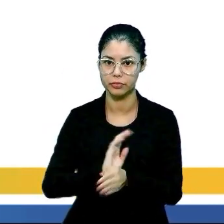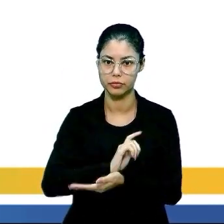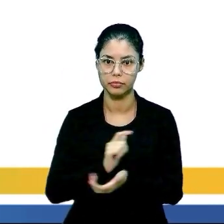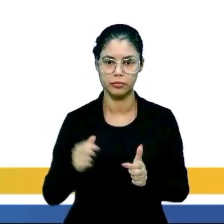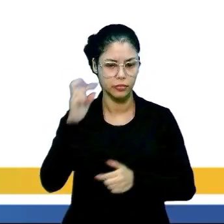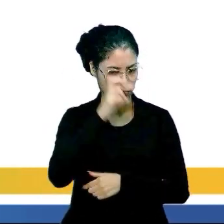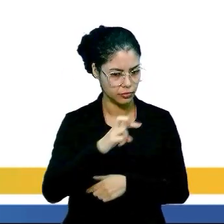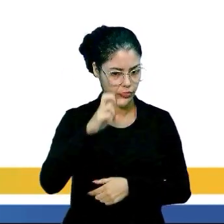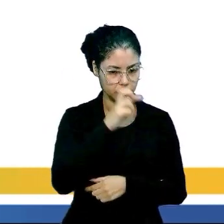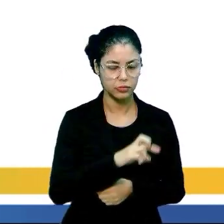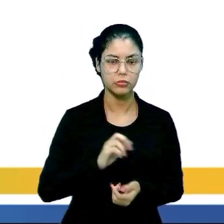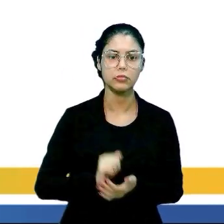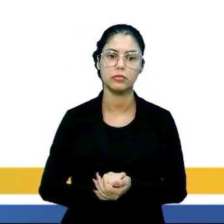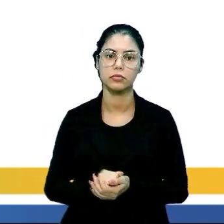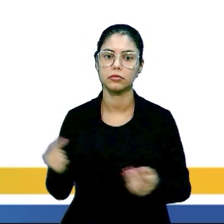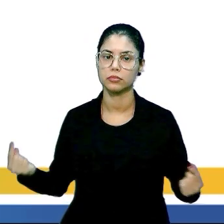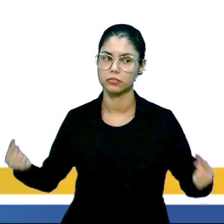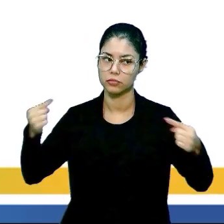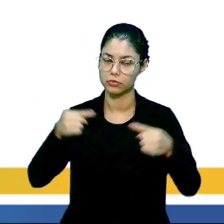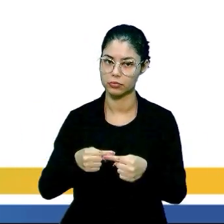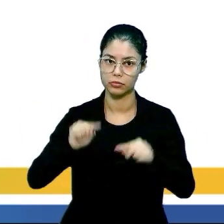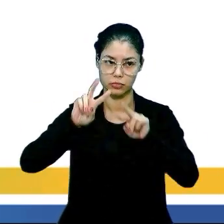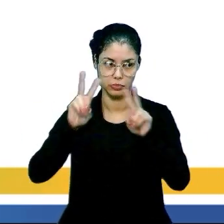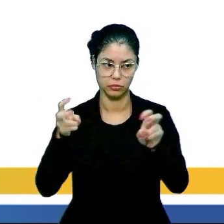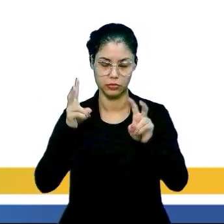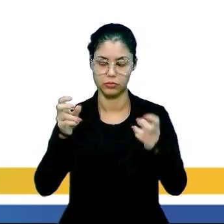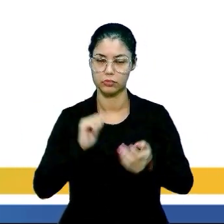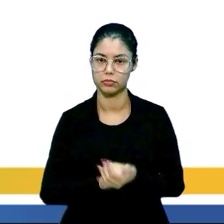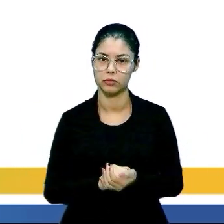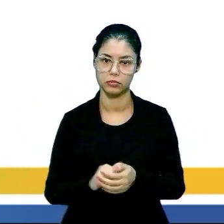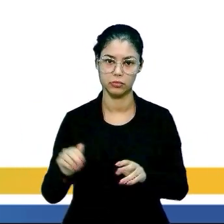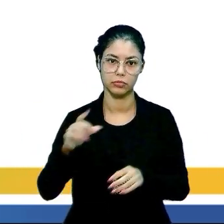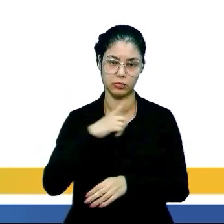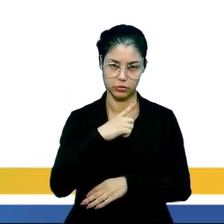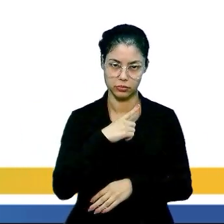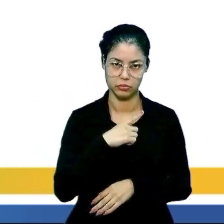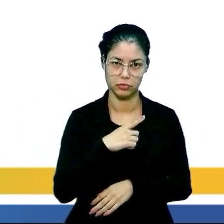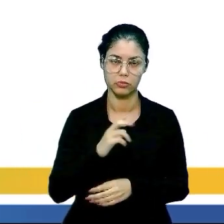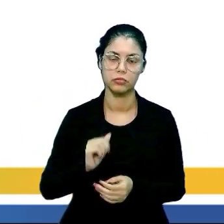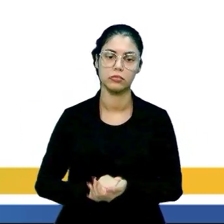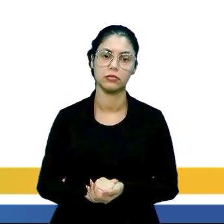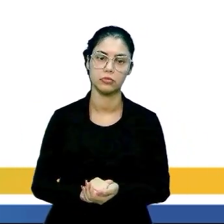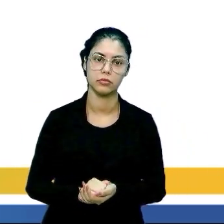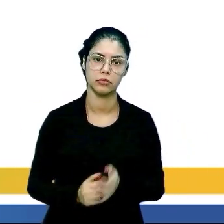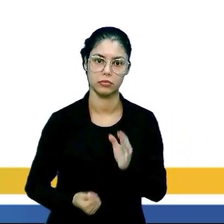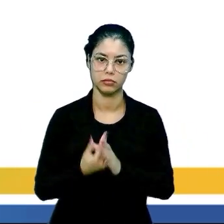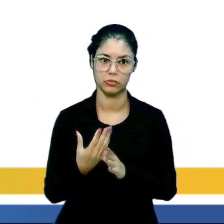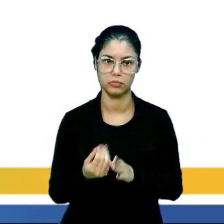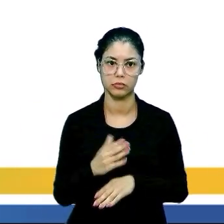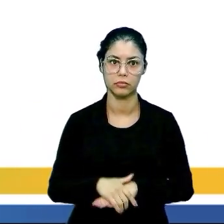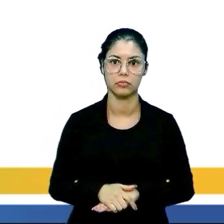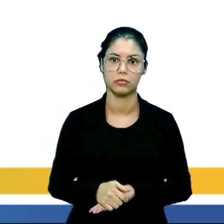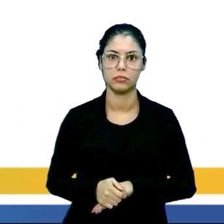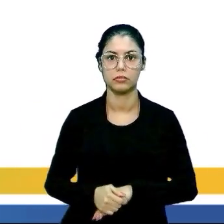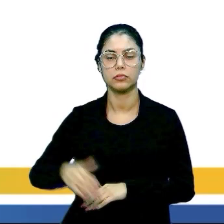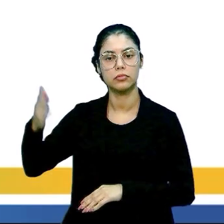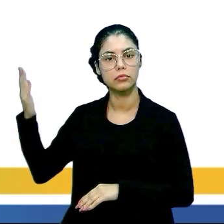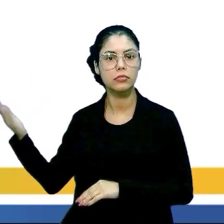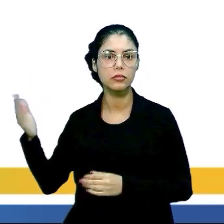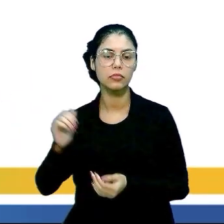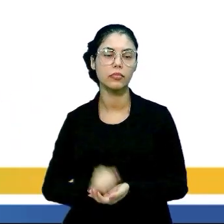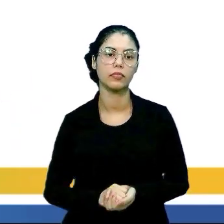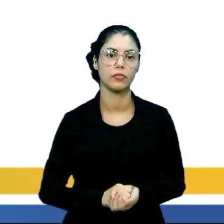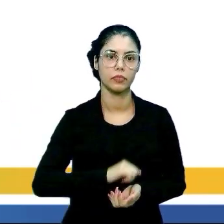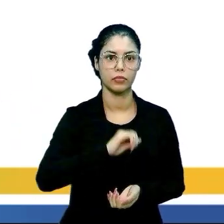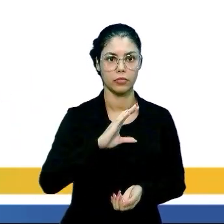muitas análises, muitas discussões acerca das temáticas abordadas nessa produção. O